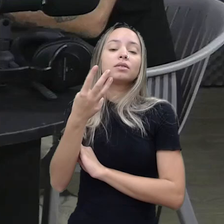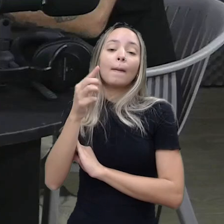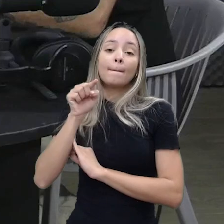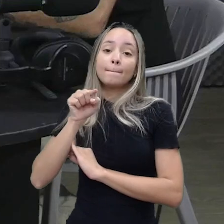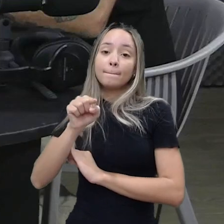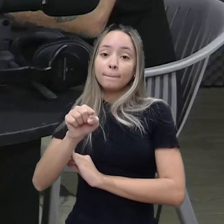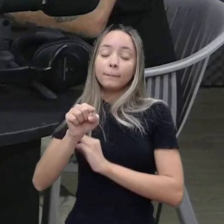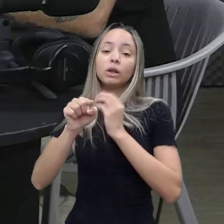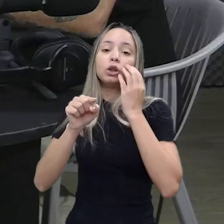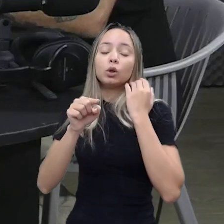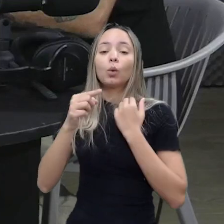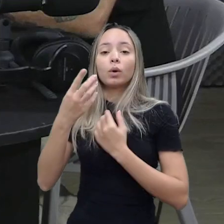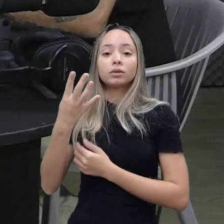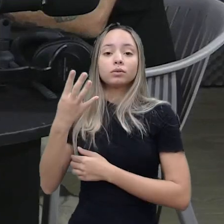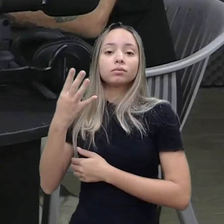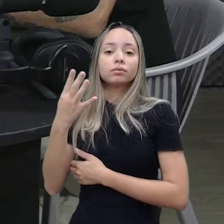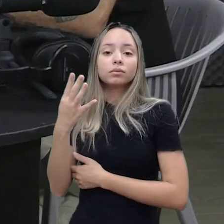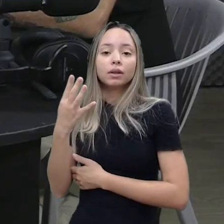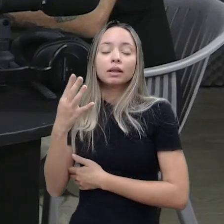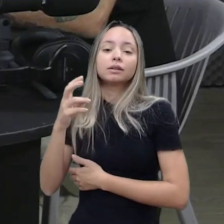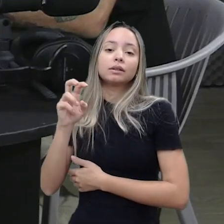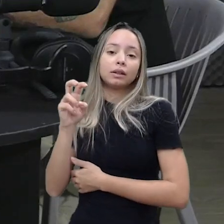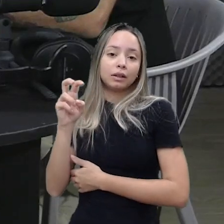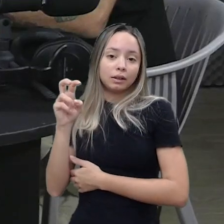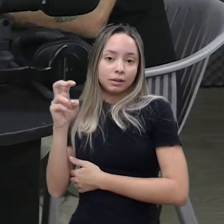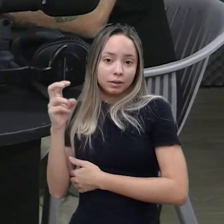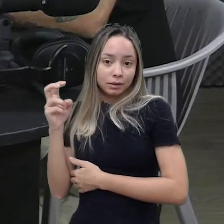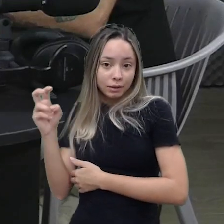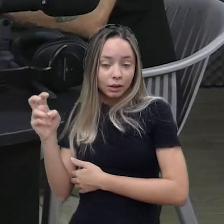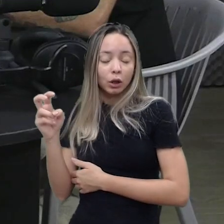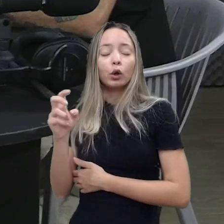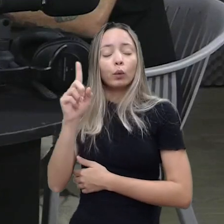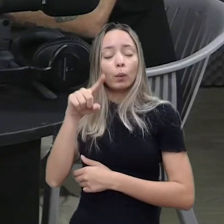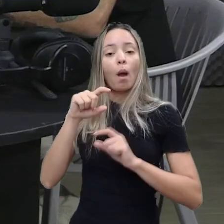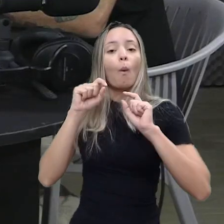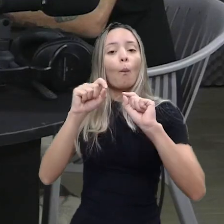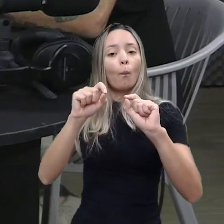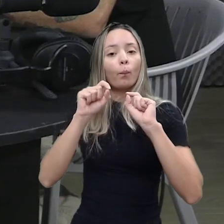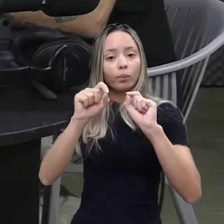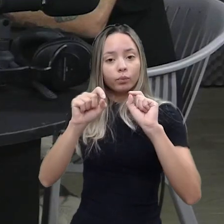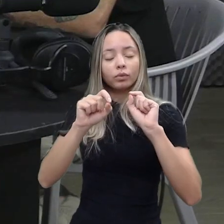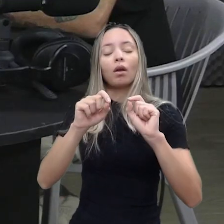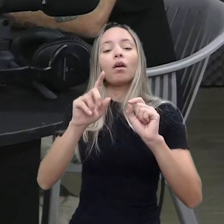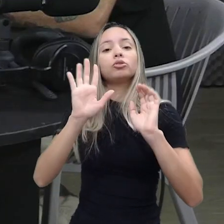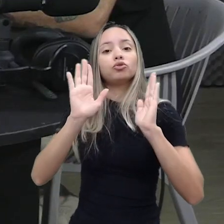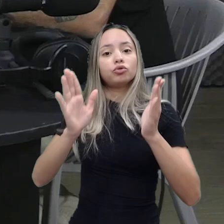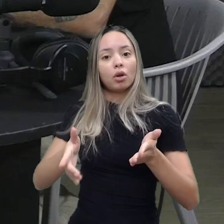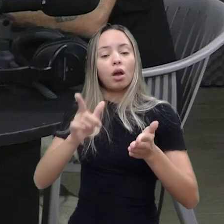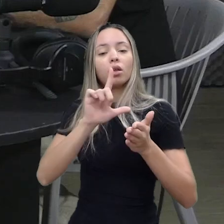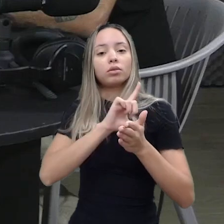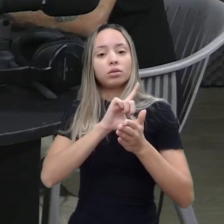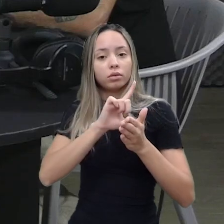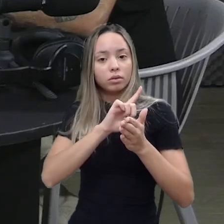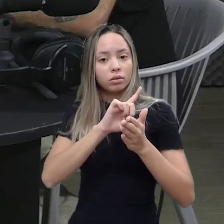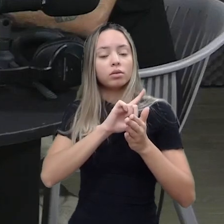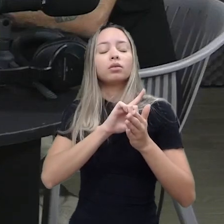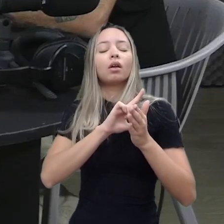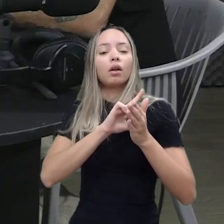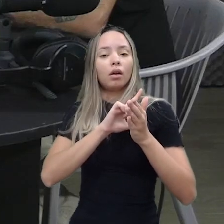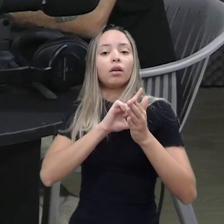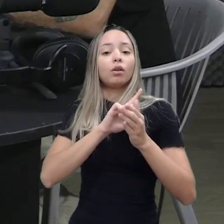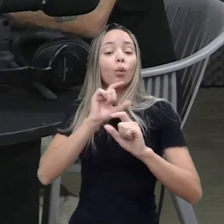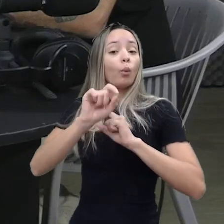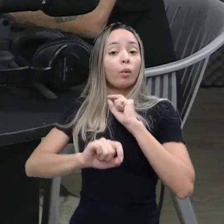que é a LBI, é o Estatuto da Pessoa com Deficiência, isso legalmente já ficou estabelecido, e aí a LBI fez uma alteração na